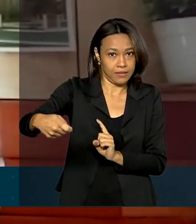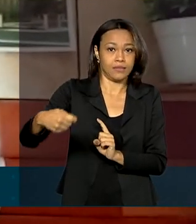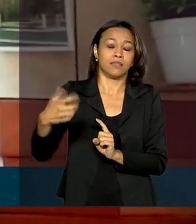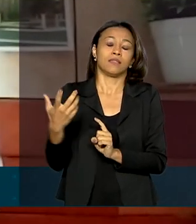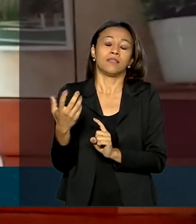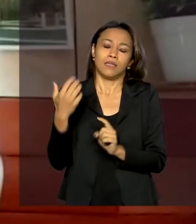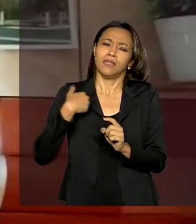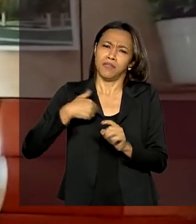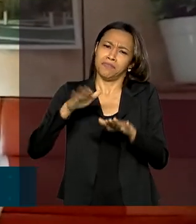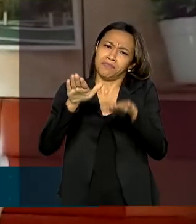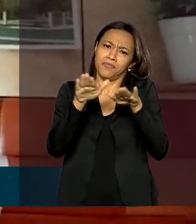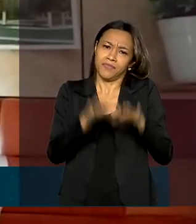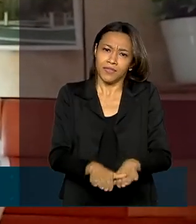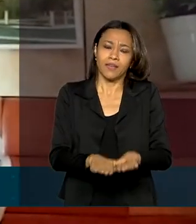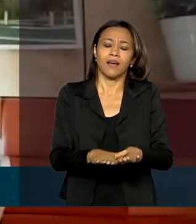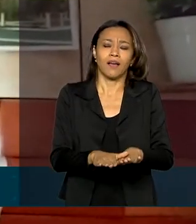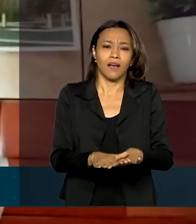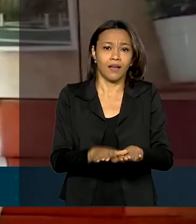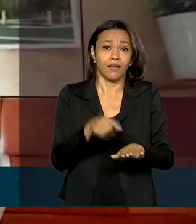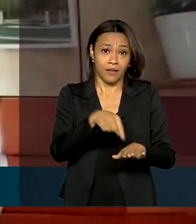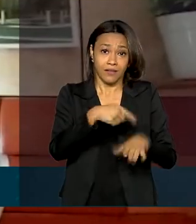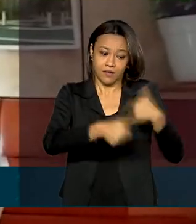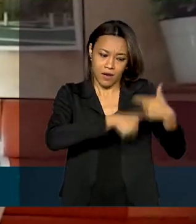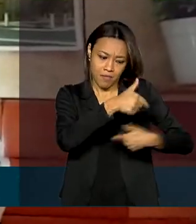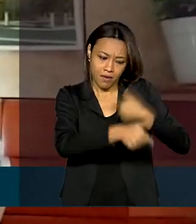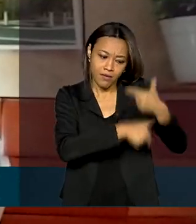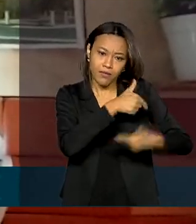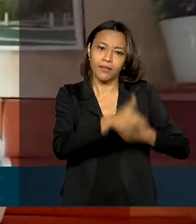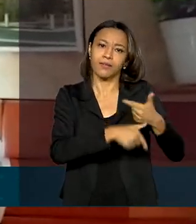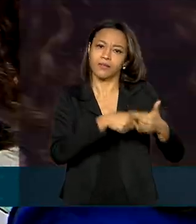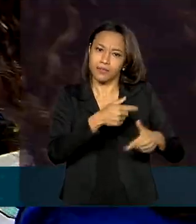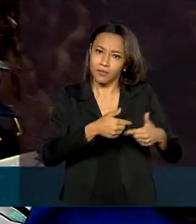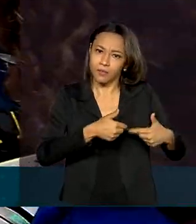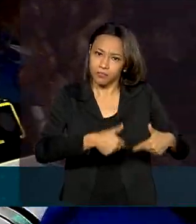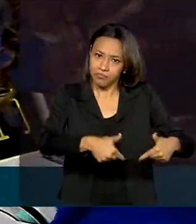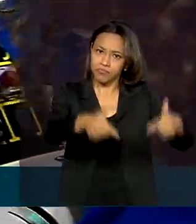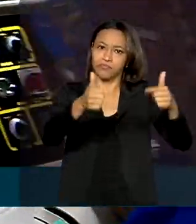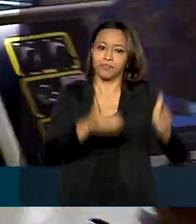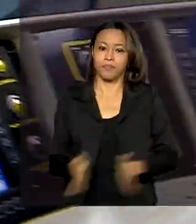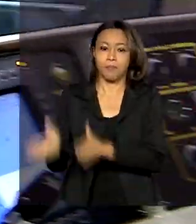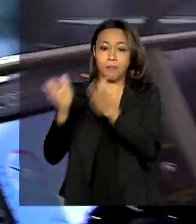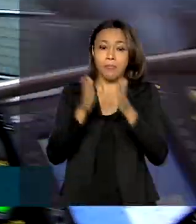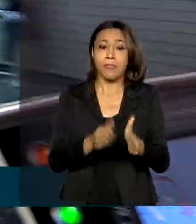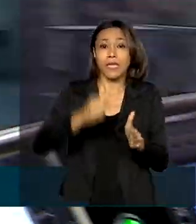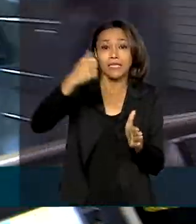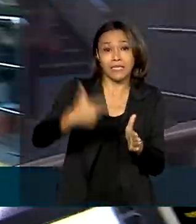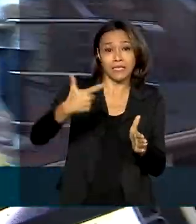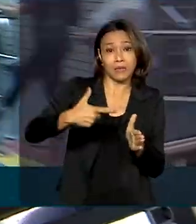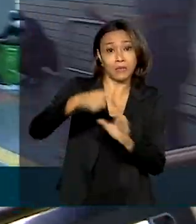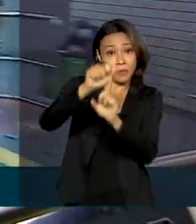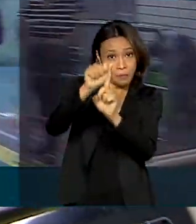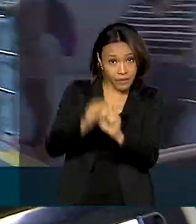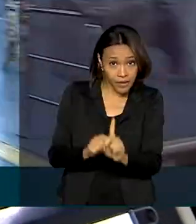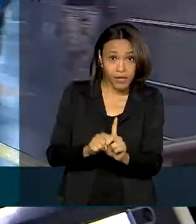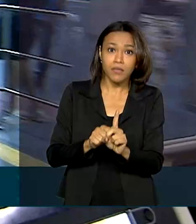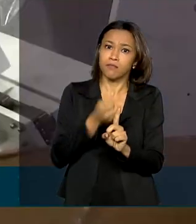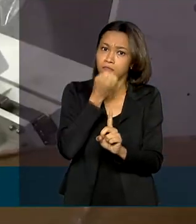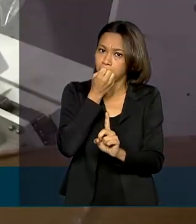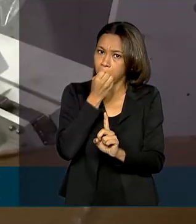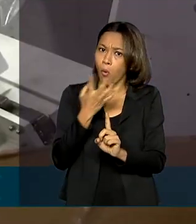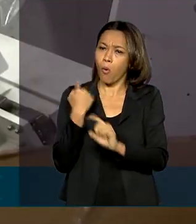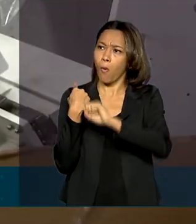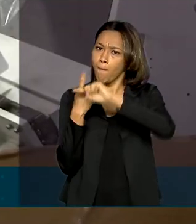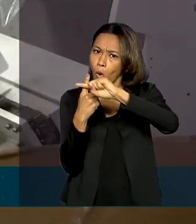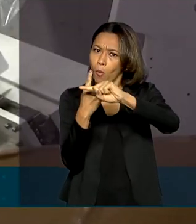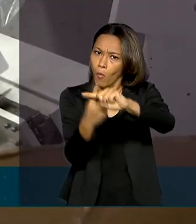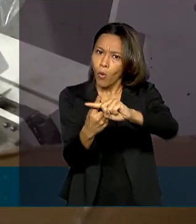por mais tempo com a ONG trabalhando, desenvolvendo esse trabalho. Foi o segundo mês consecutivo com saldo positivo